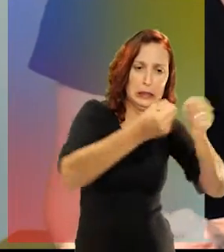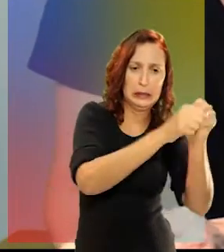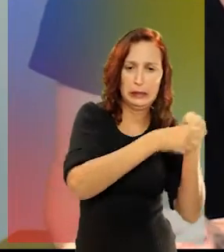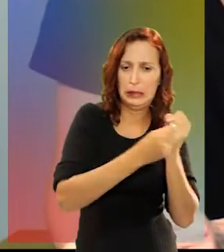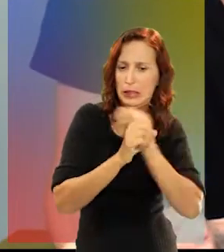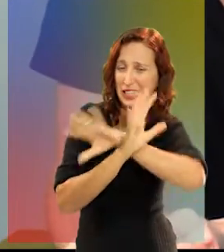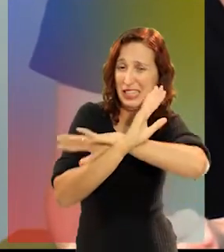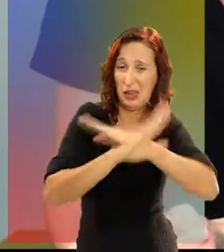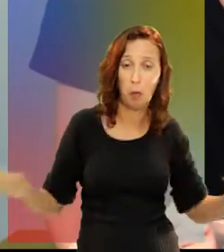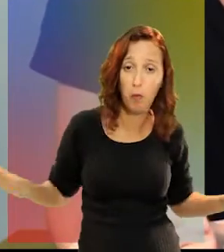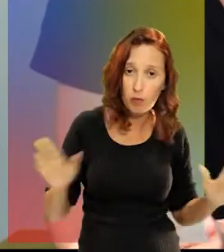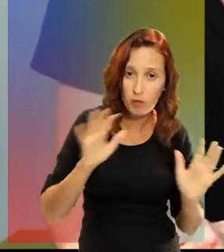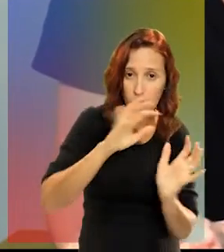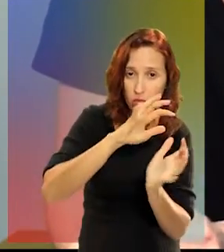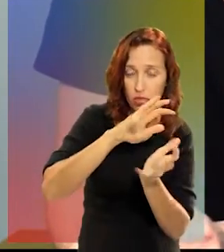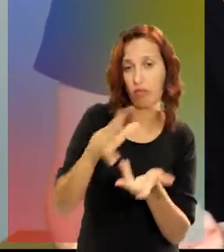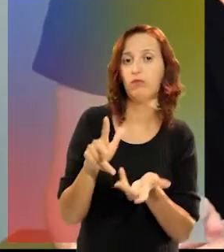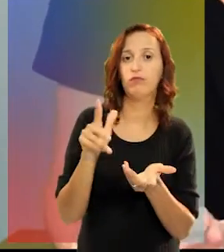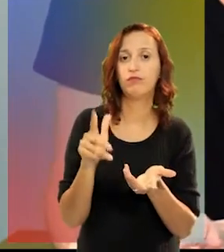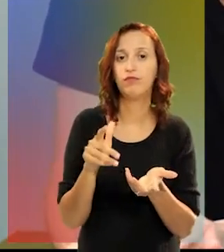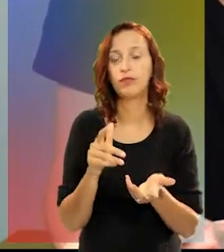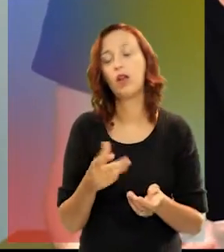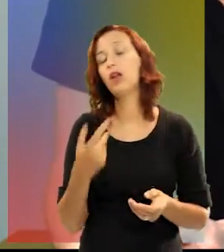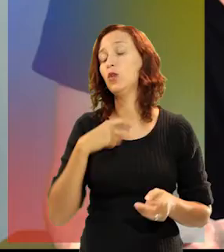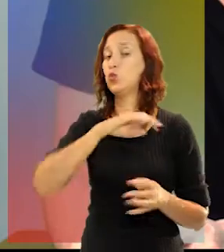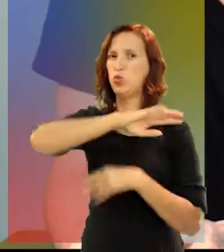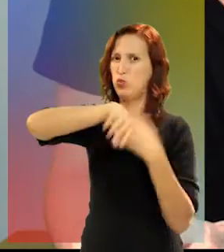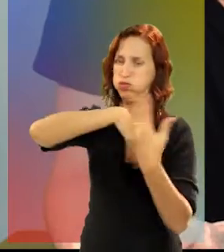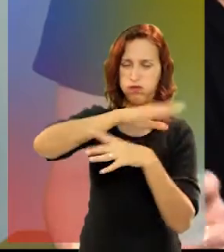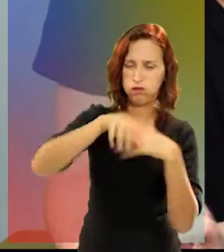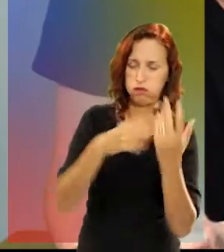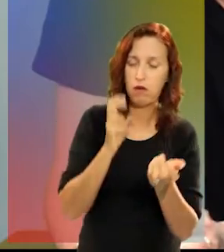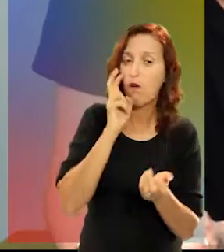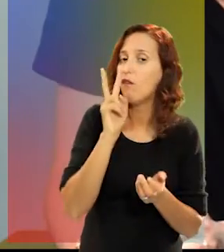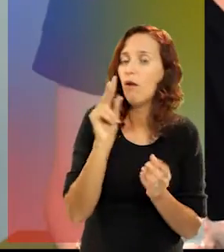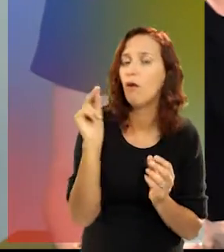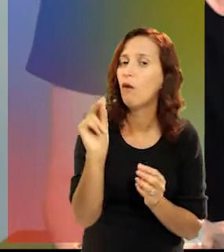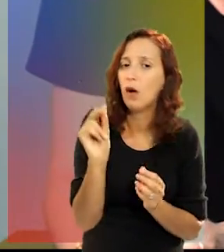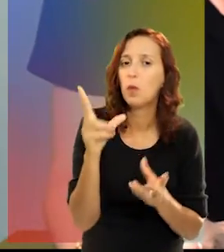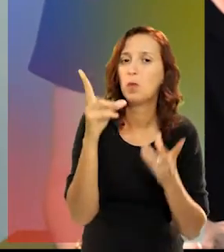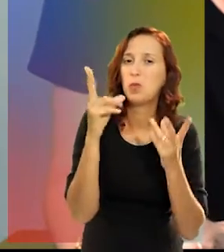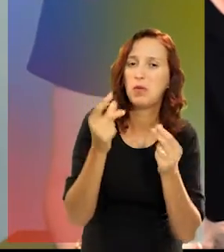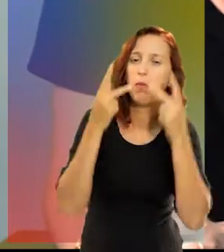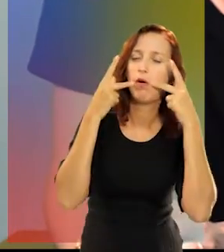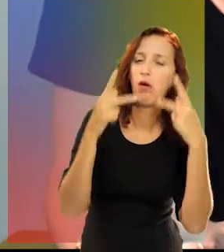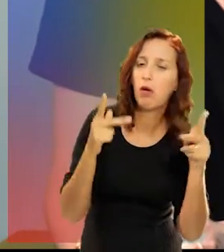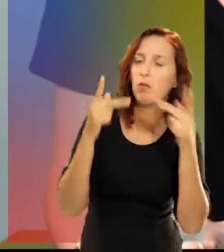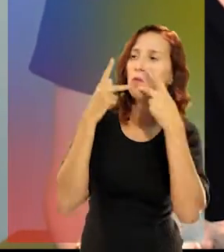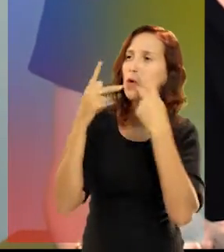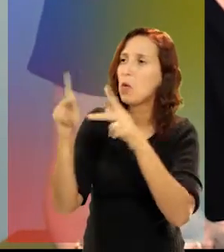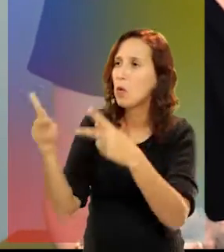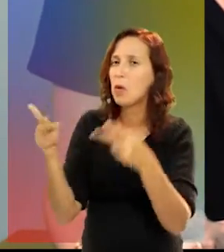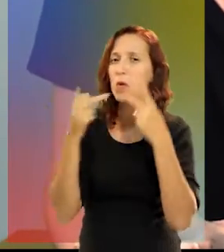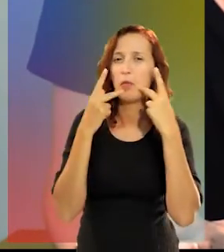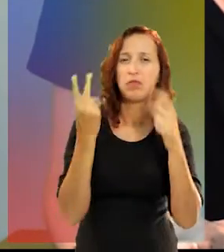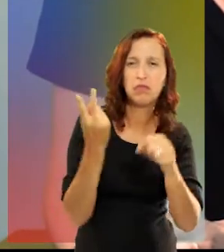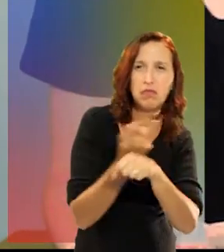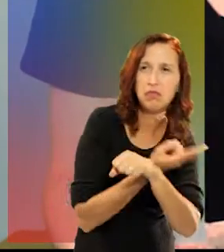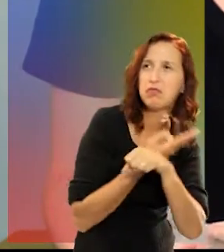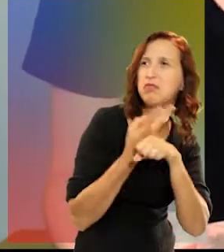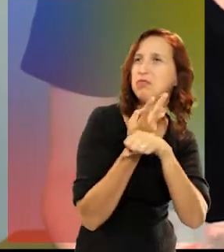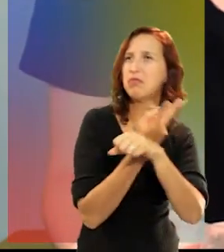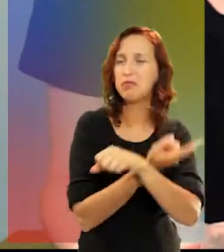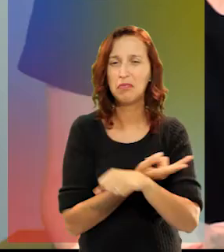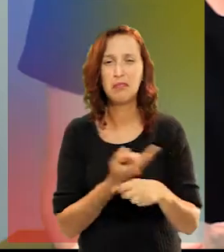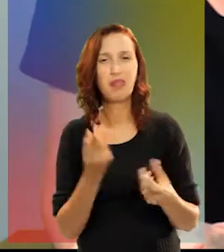praticamente o planeta Terra. Não, deu ruim. Deu ruim. Nessa zona toda você acaba vendo muitas propagandas, né? Muitas buscas